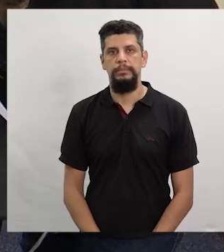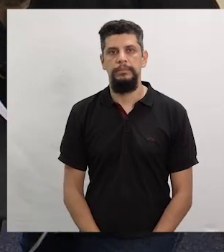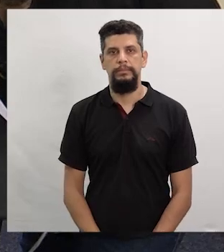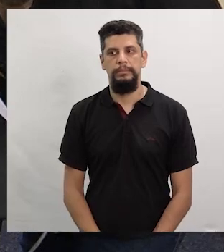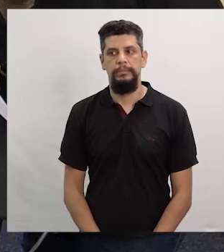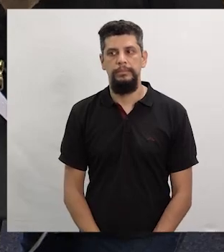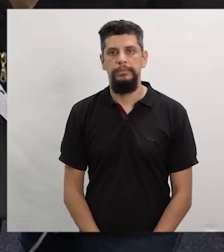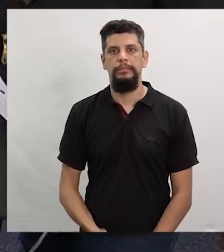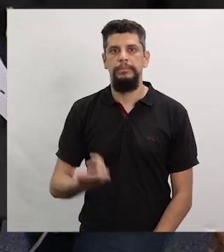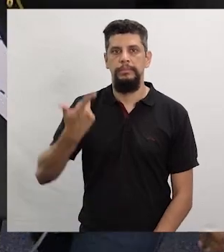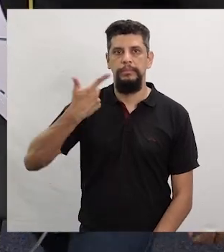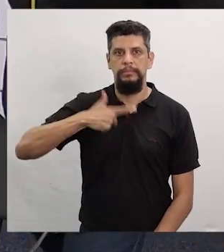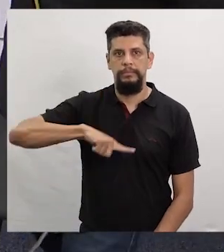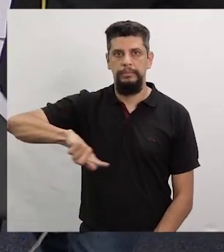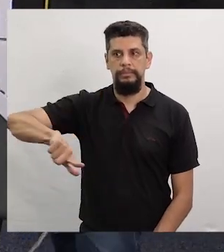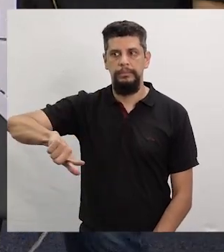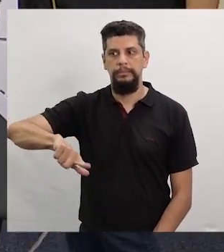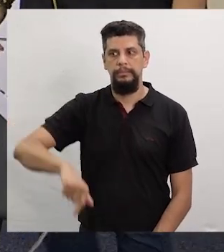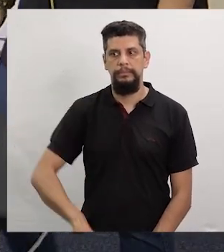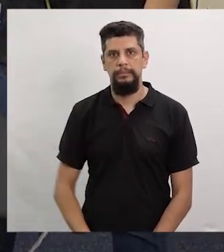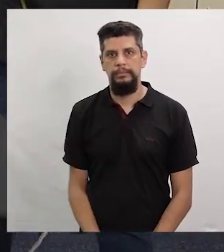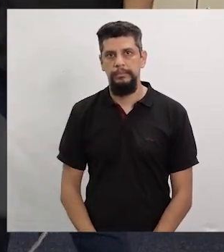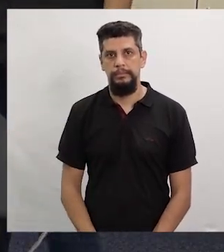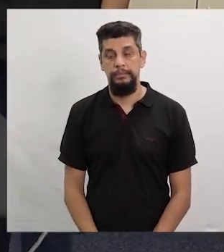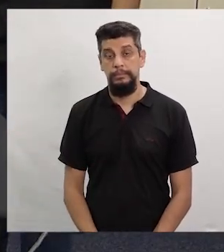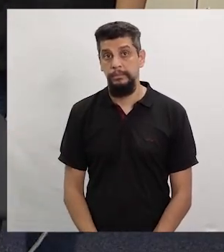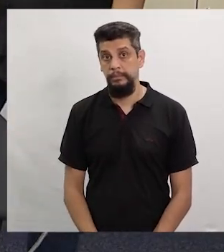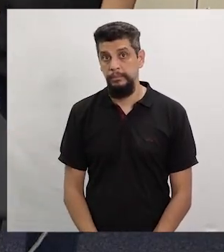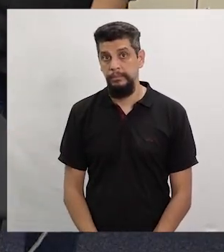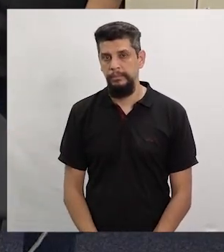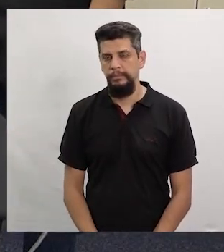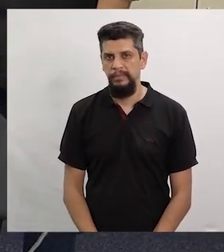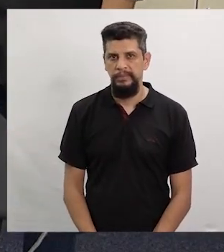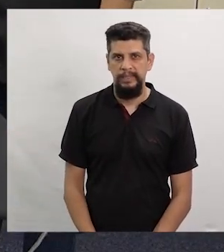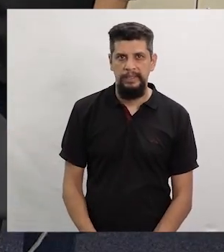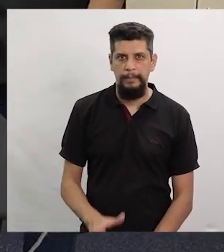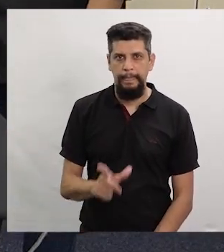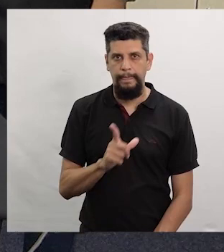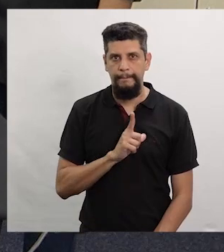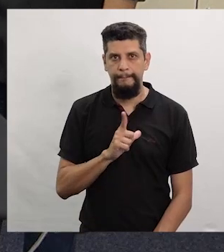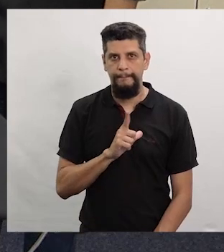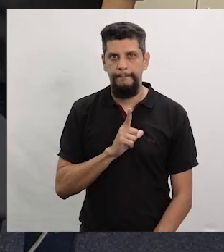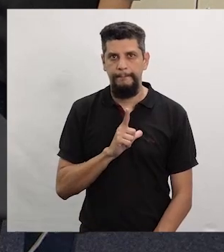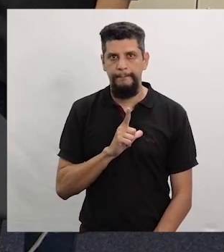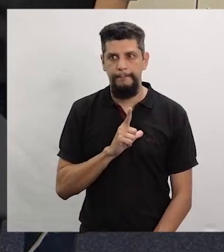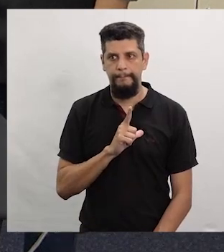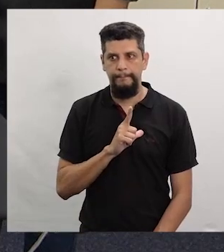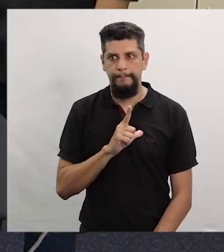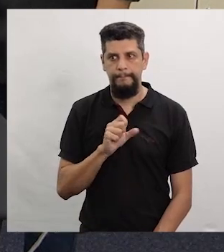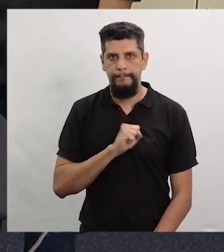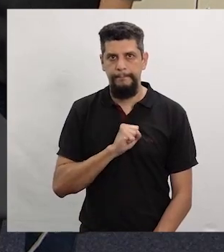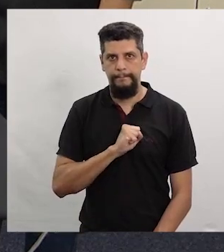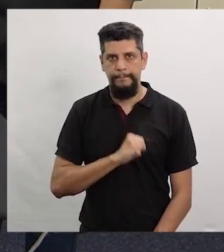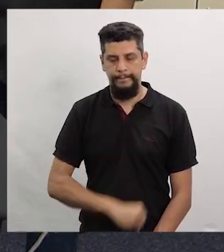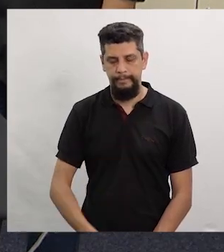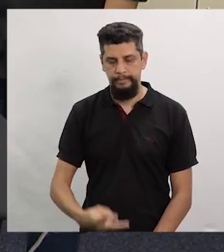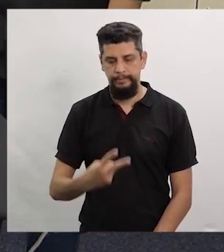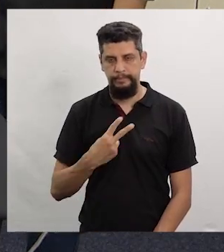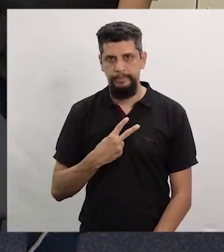isso de novo um dois e caiu a aqui no dois